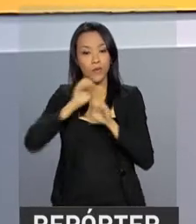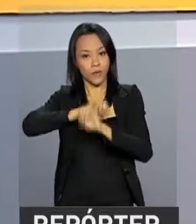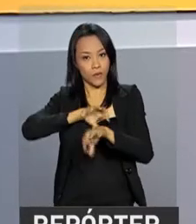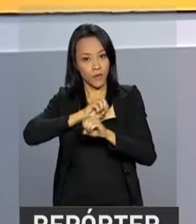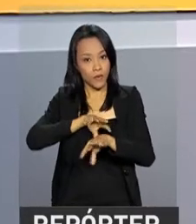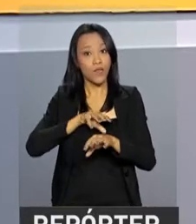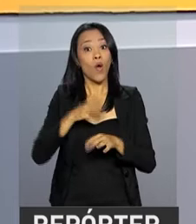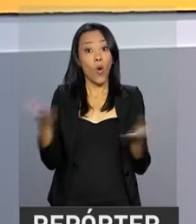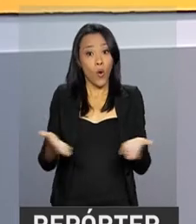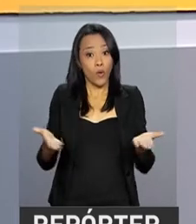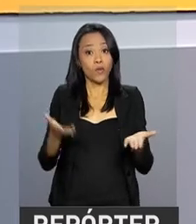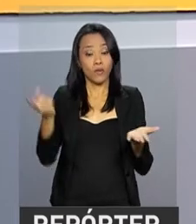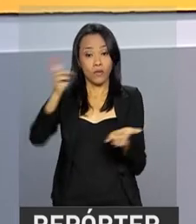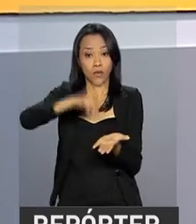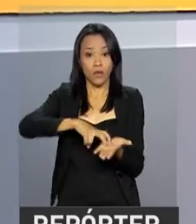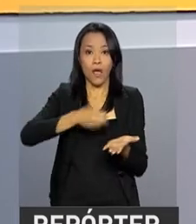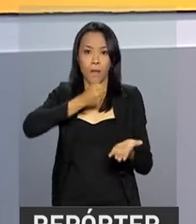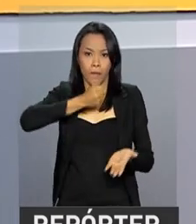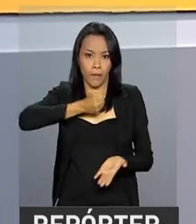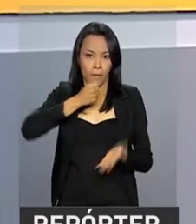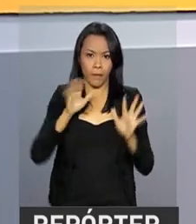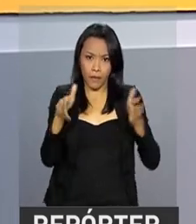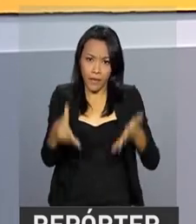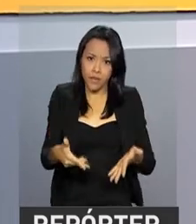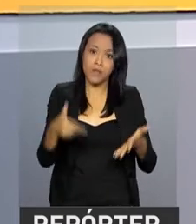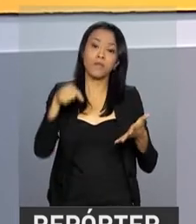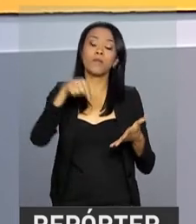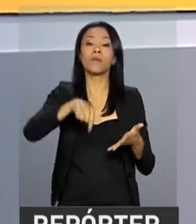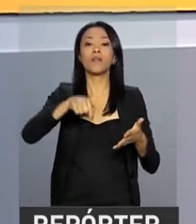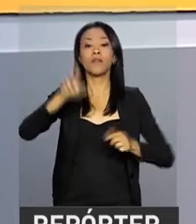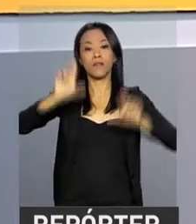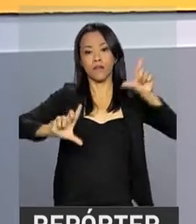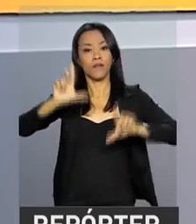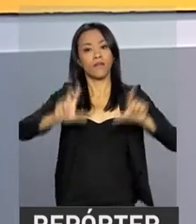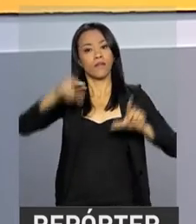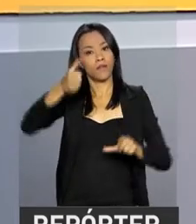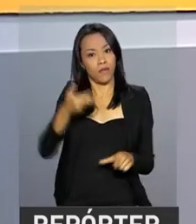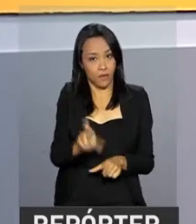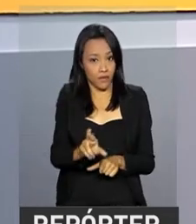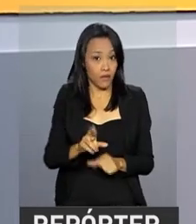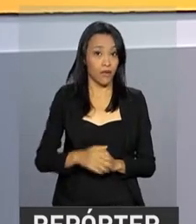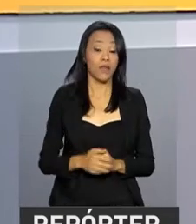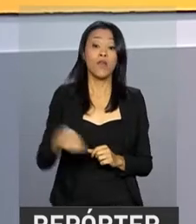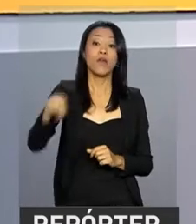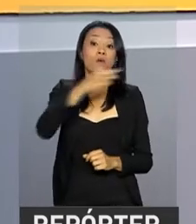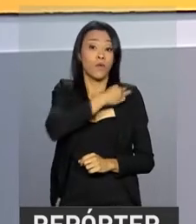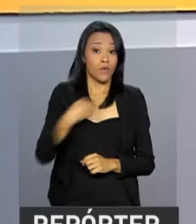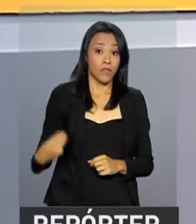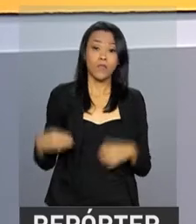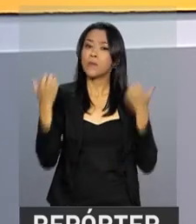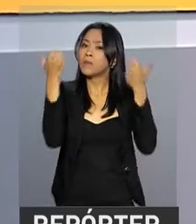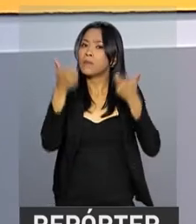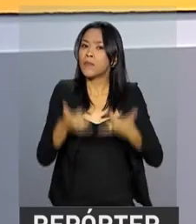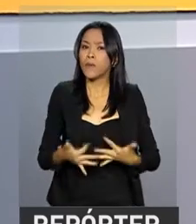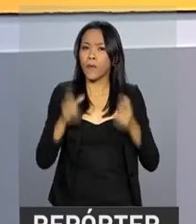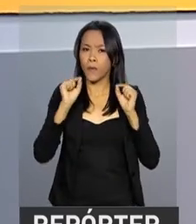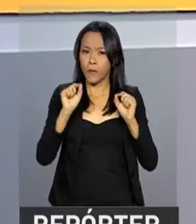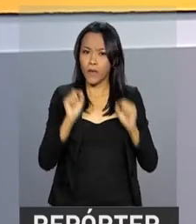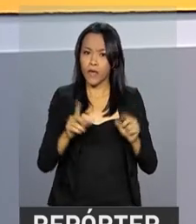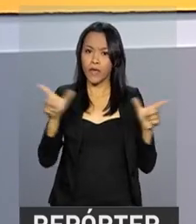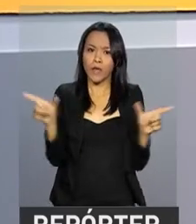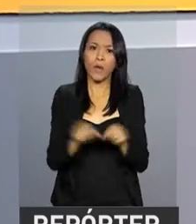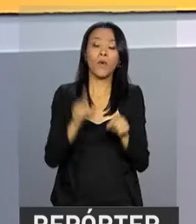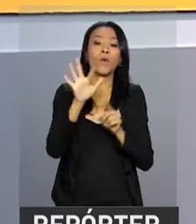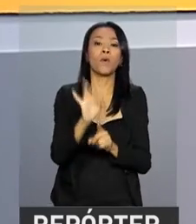Filho, participou hoje de entrevista exclusiva no programa Por Dentro do Governo, aqui na TV NBR. O ministro explicou que o Fundo de